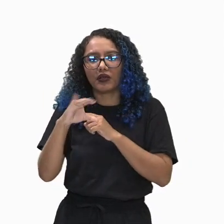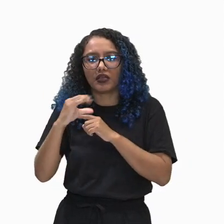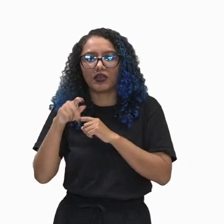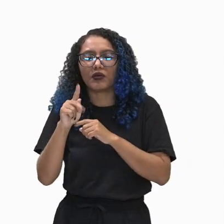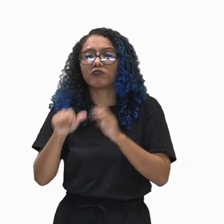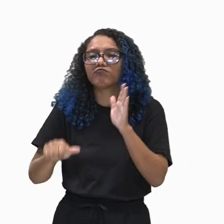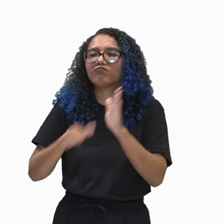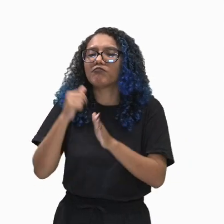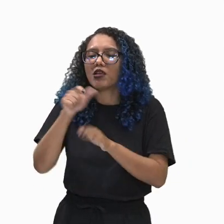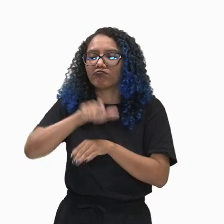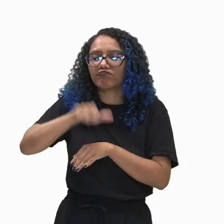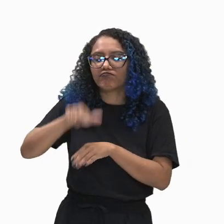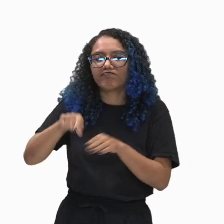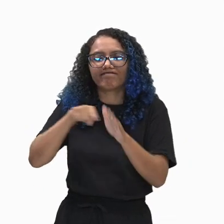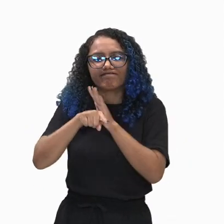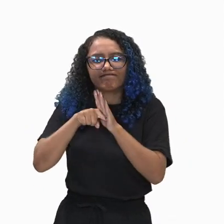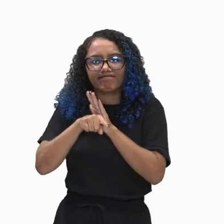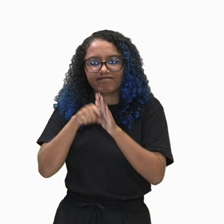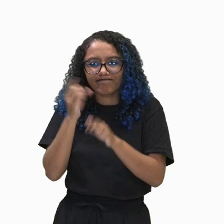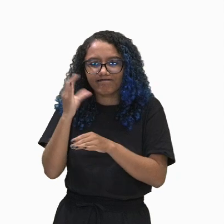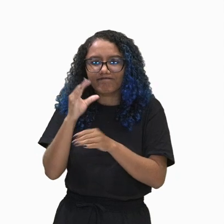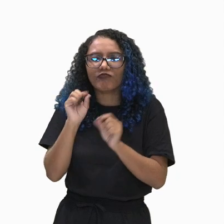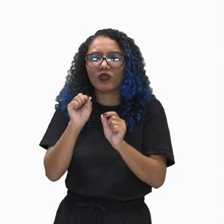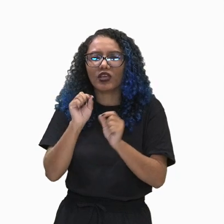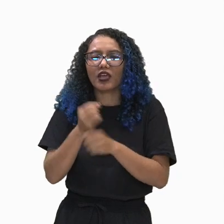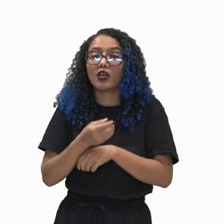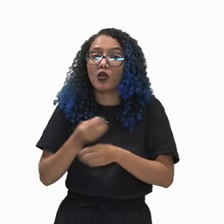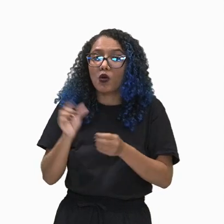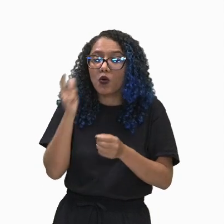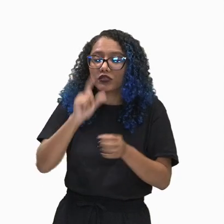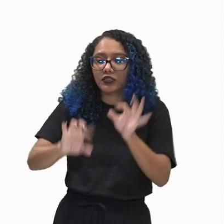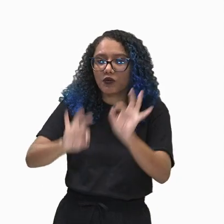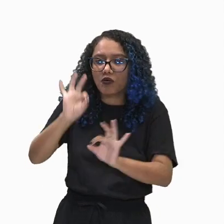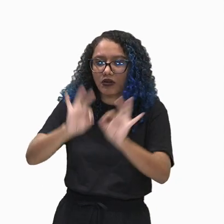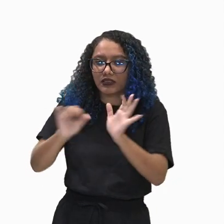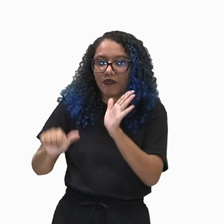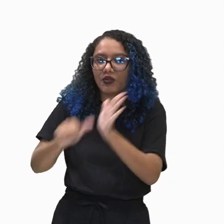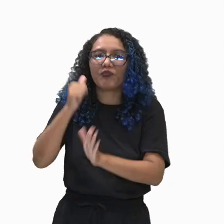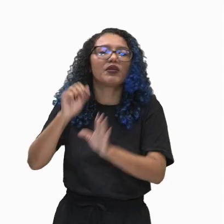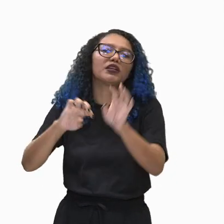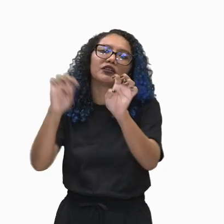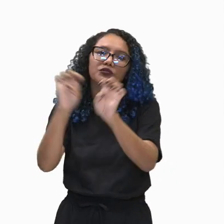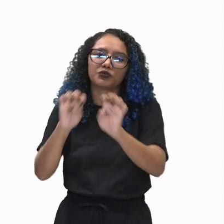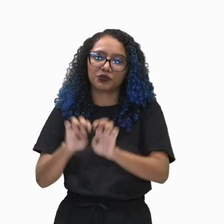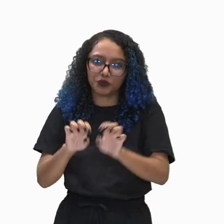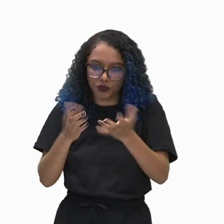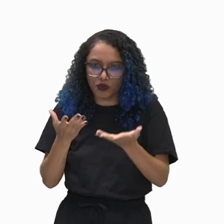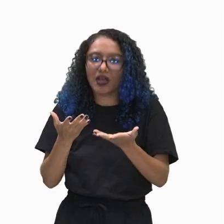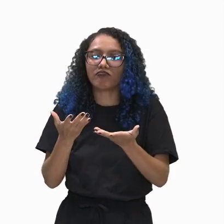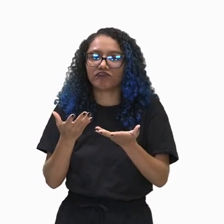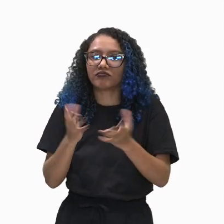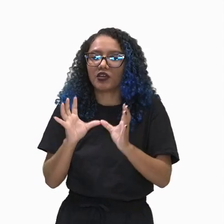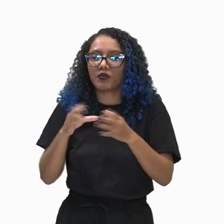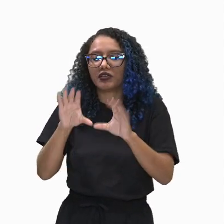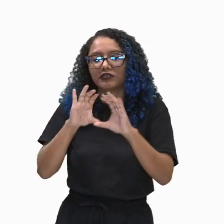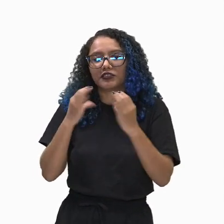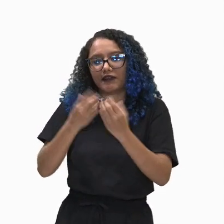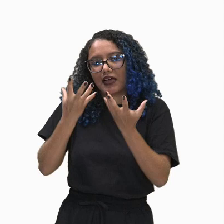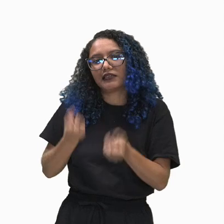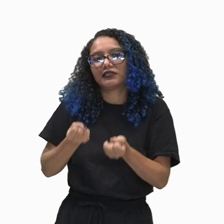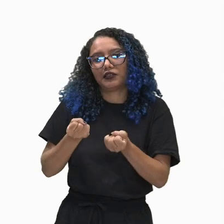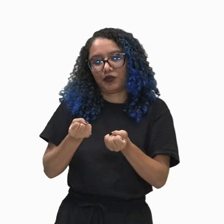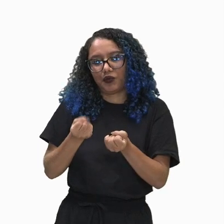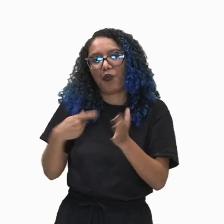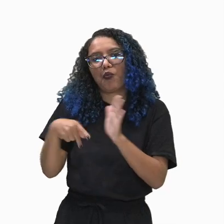que conseguiram montar a primeira estrutura, né, que foi mais aceita pela comunidade científica